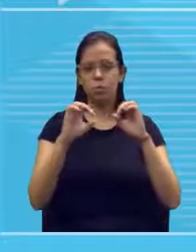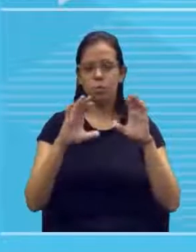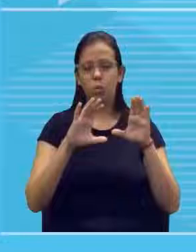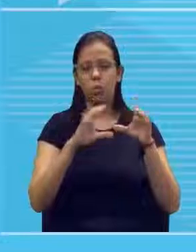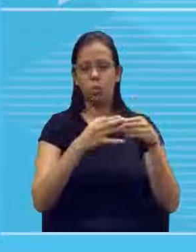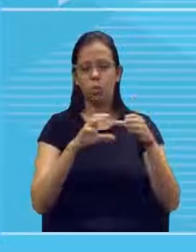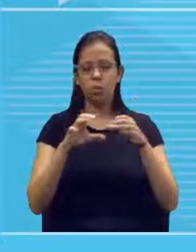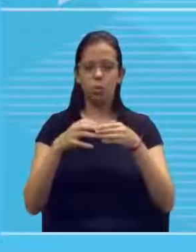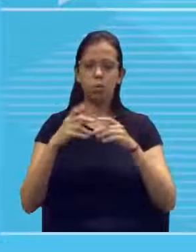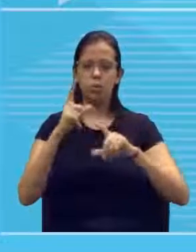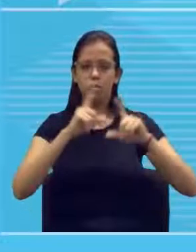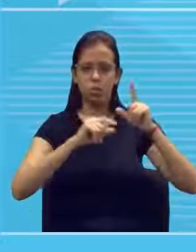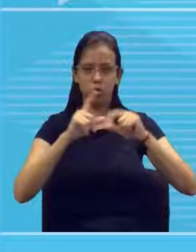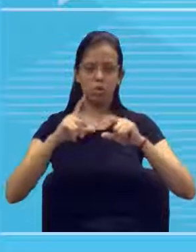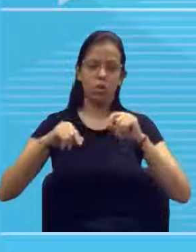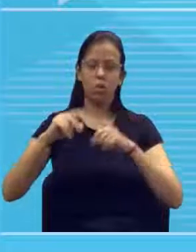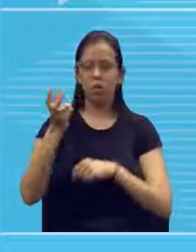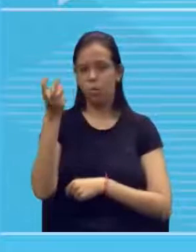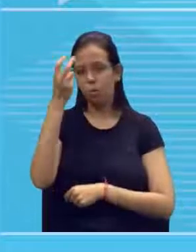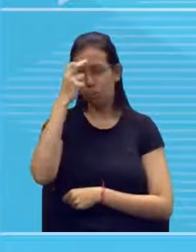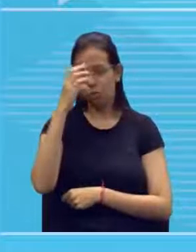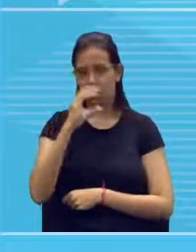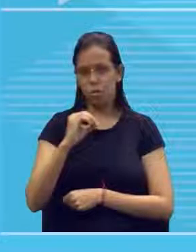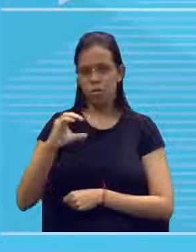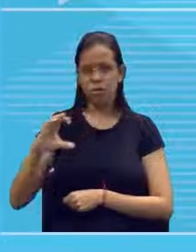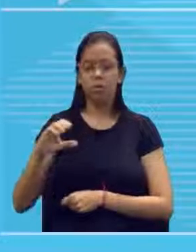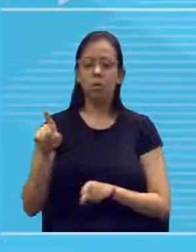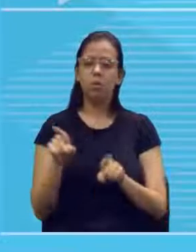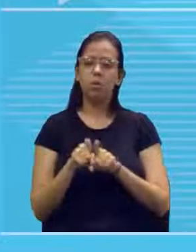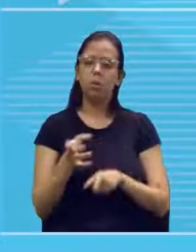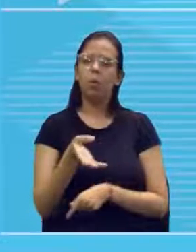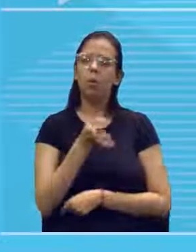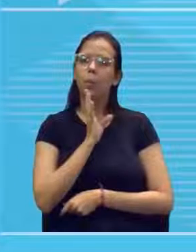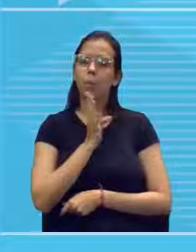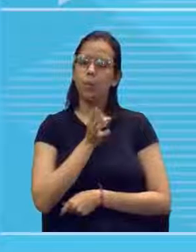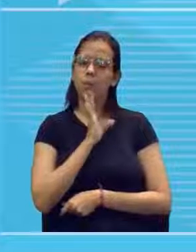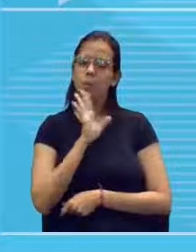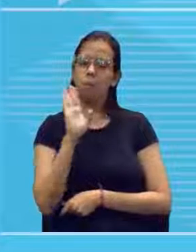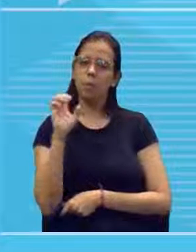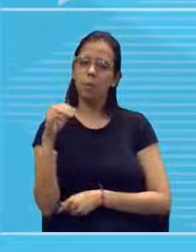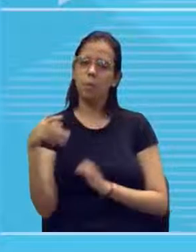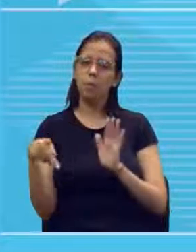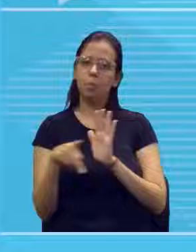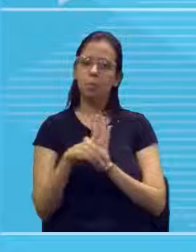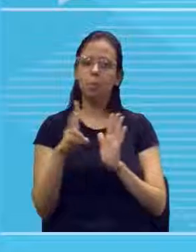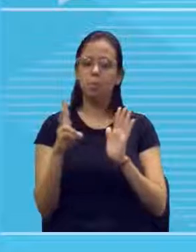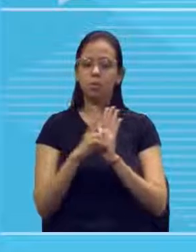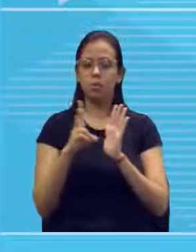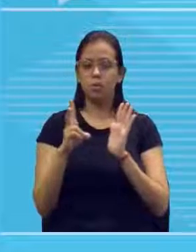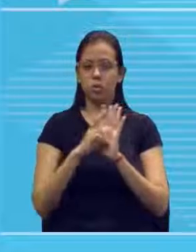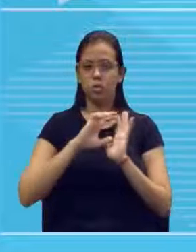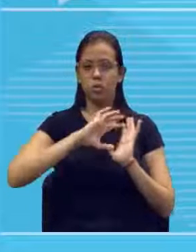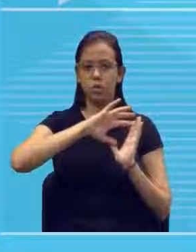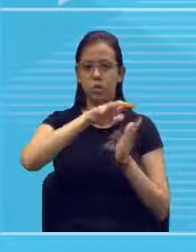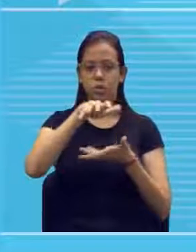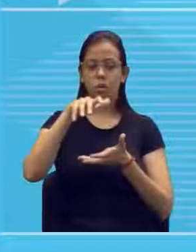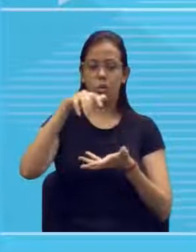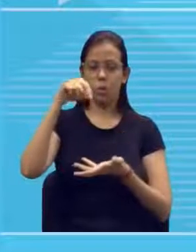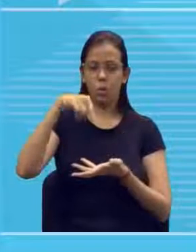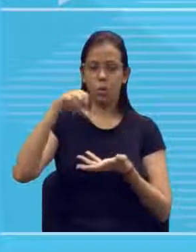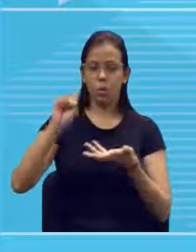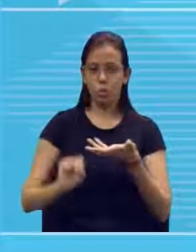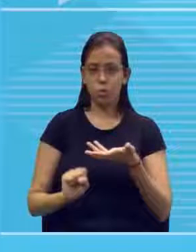da cultura ocidental também são conhecidas bem pelos indígenas do Hemisfério Sul uma